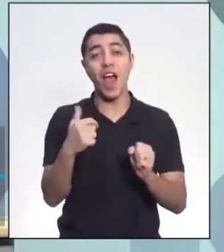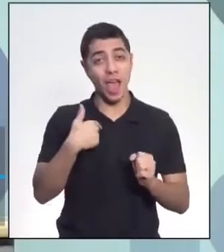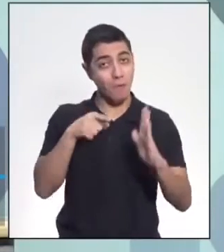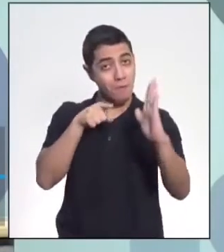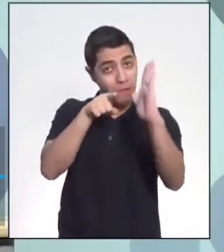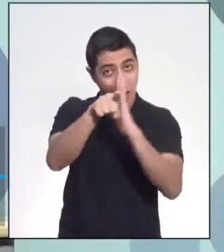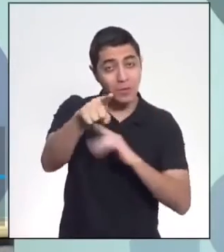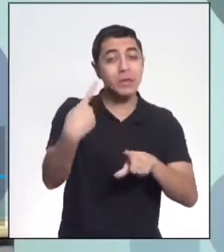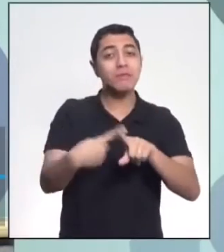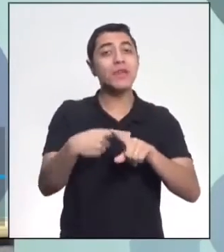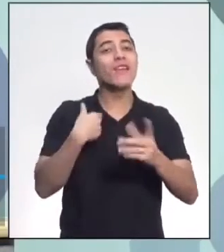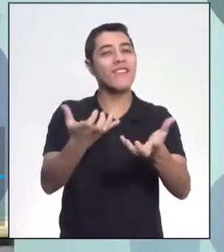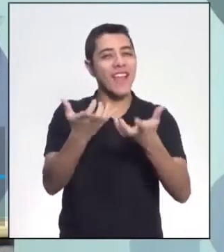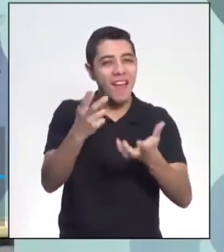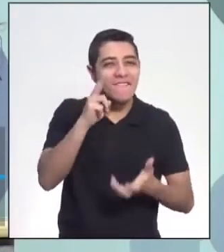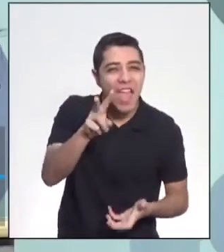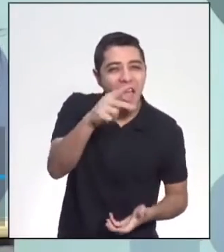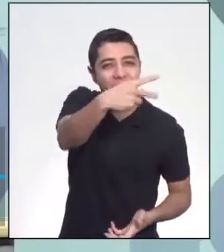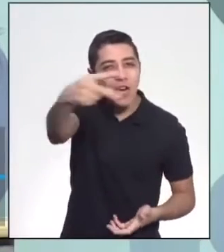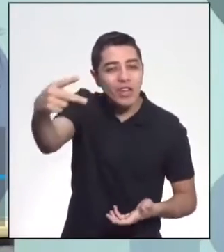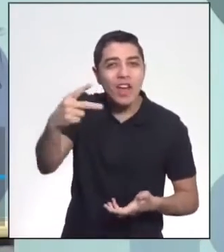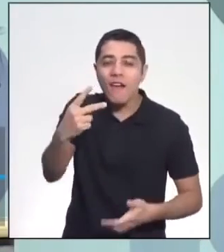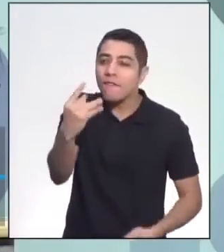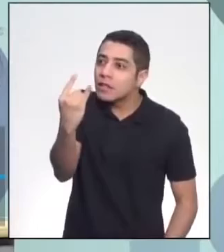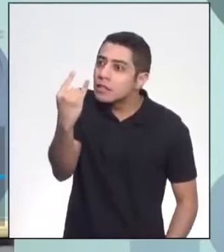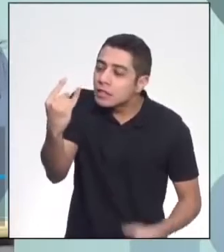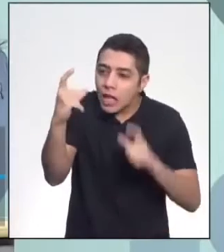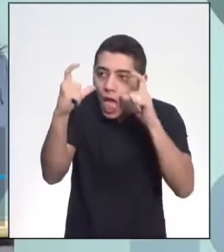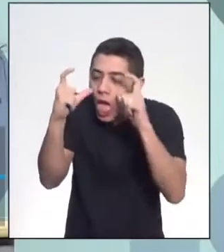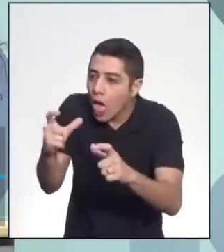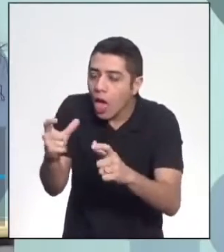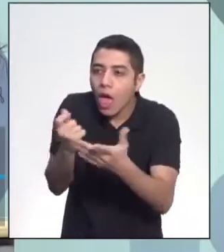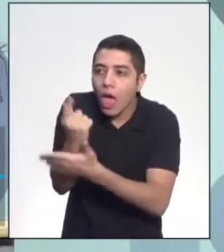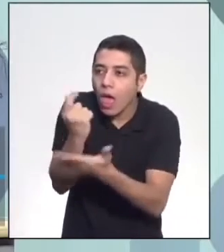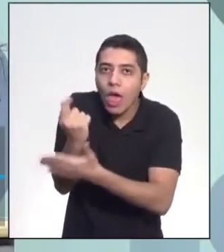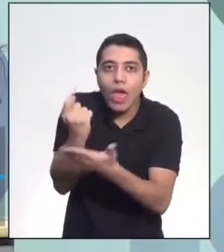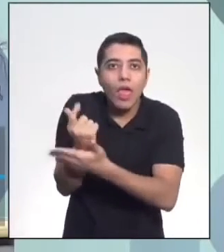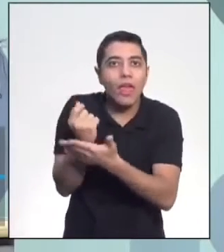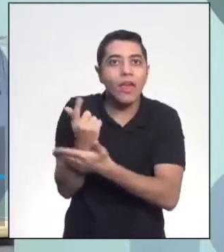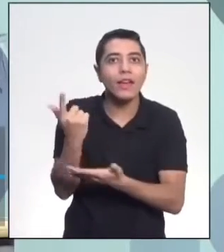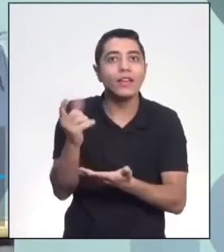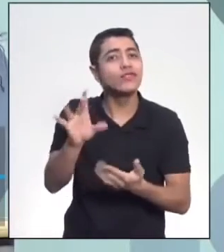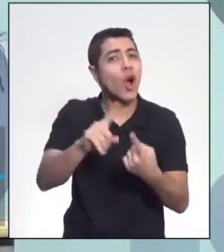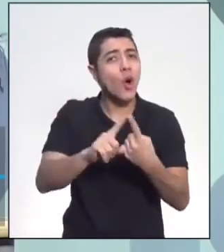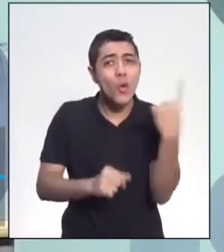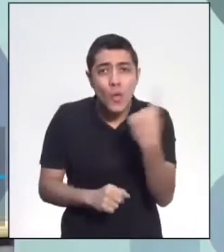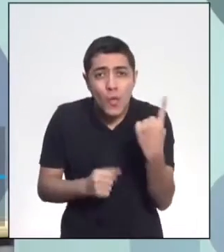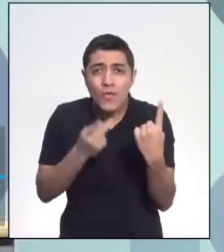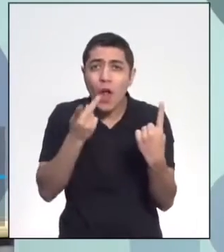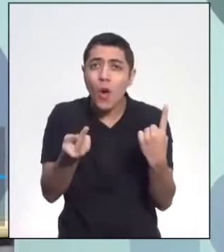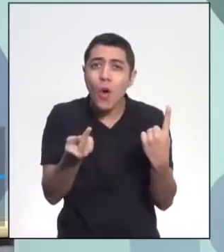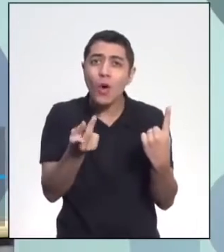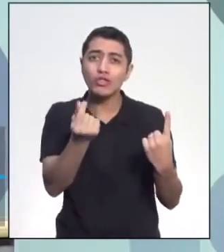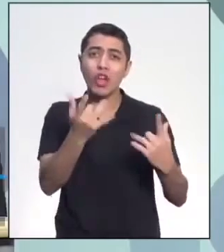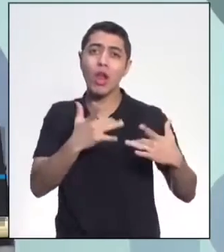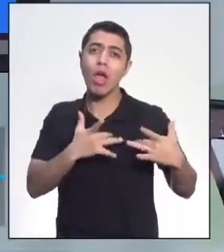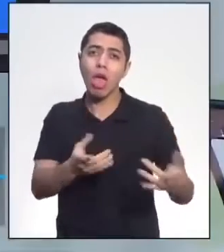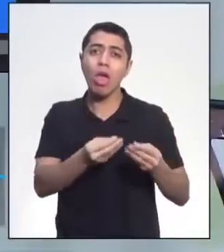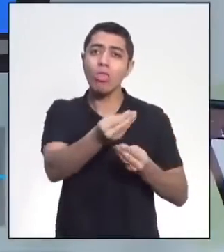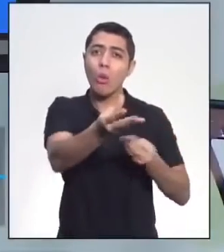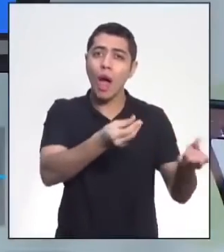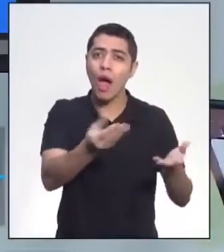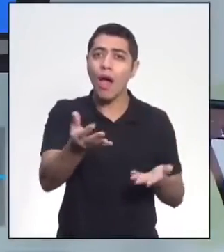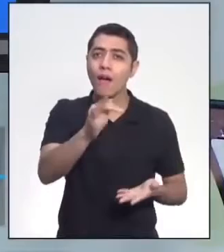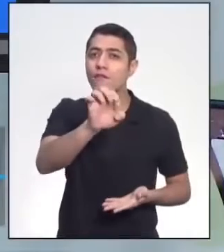queria ver os consumistas de plantão. Só tem dois. Um que doaria e o outro que investiria. O resto é todo mundo. O Felipe doaria,